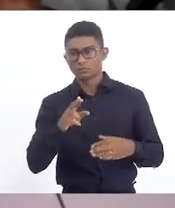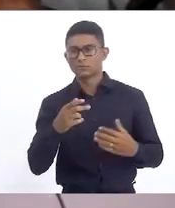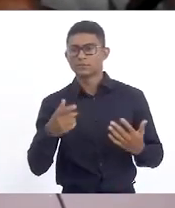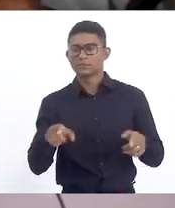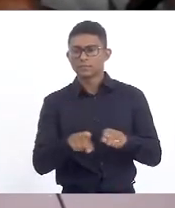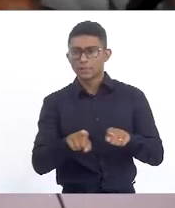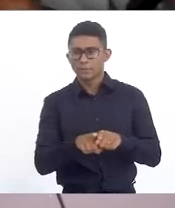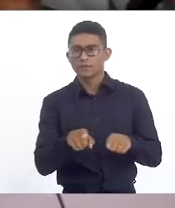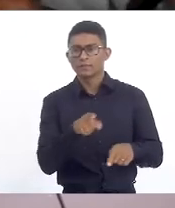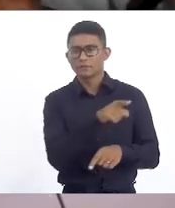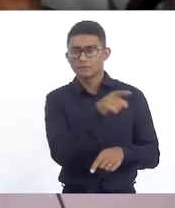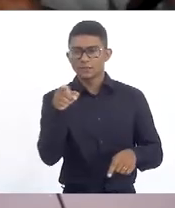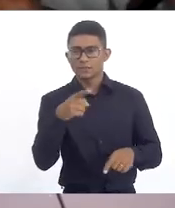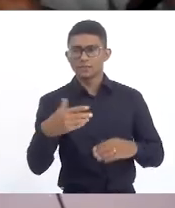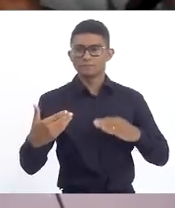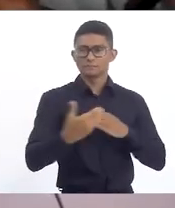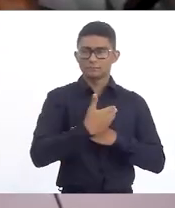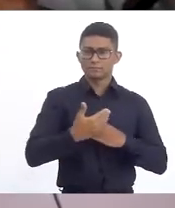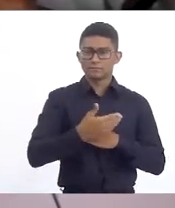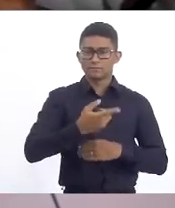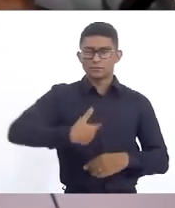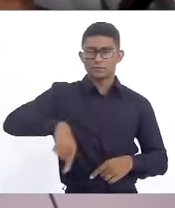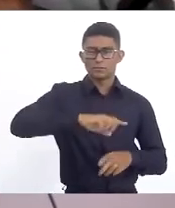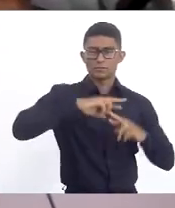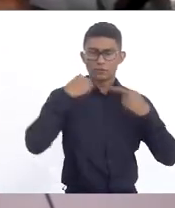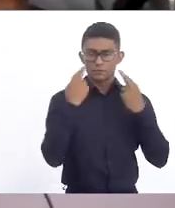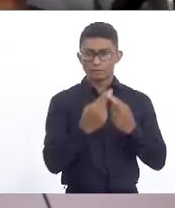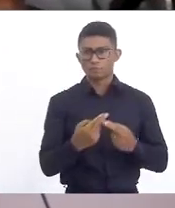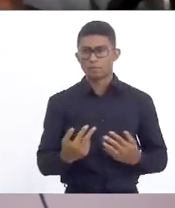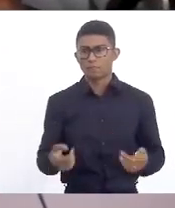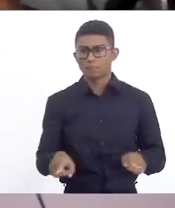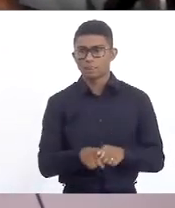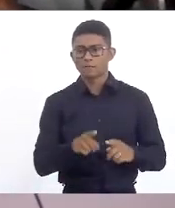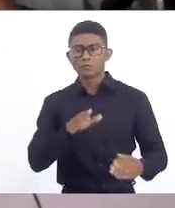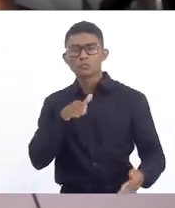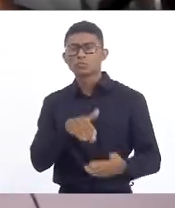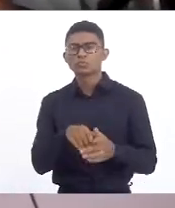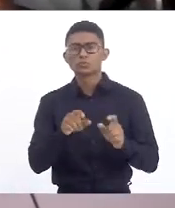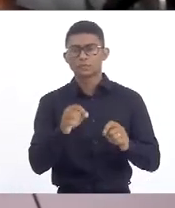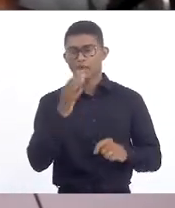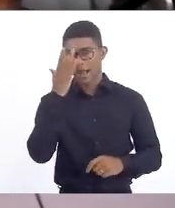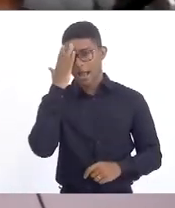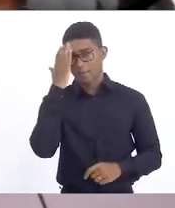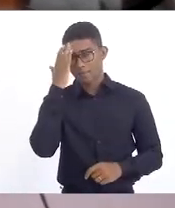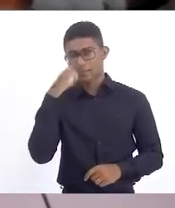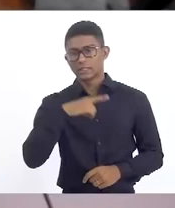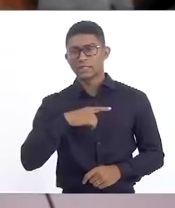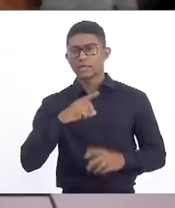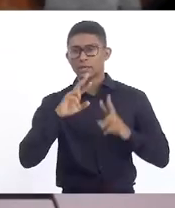façam presentes nas nossas reuniões. E como último ponto, amanhã nós teremos uma reunião